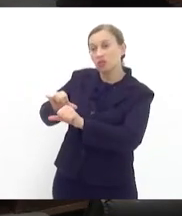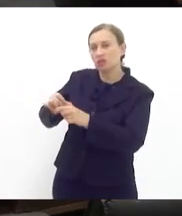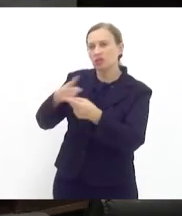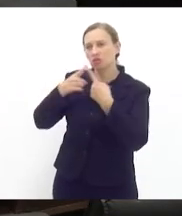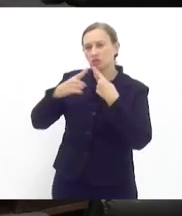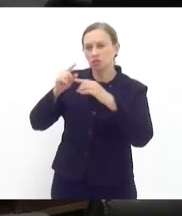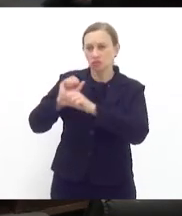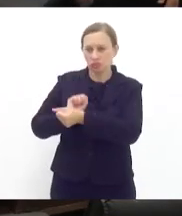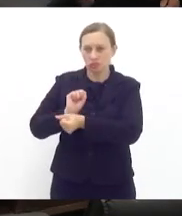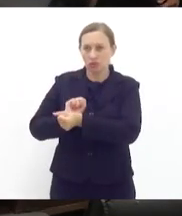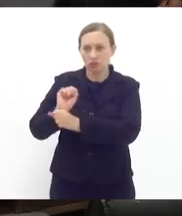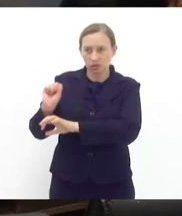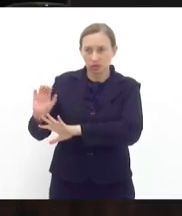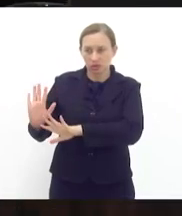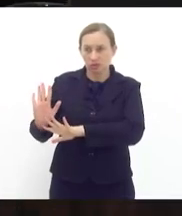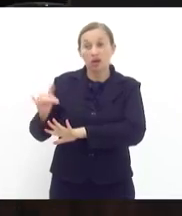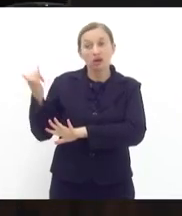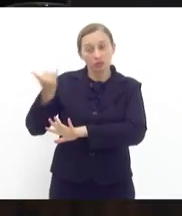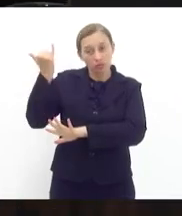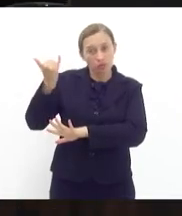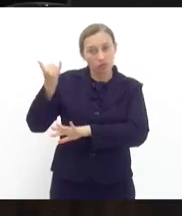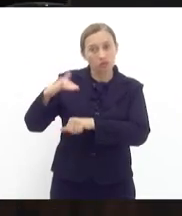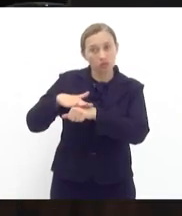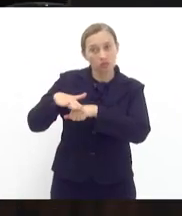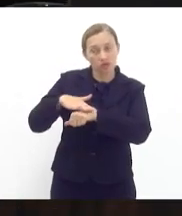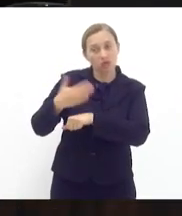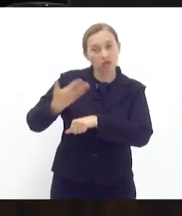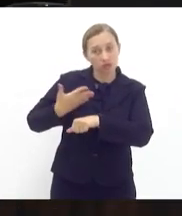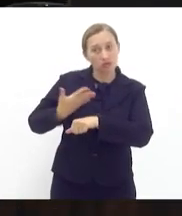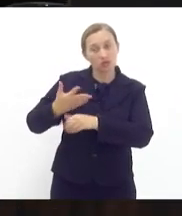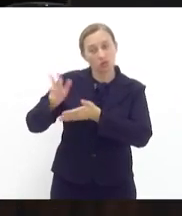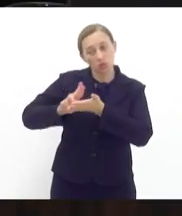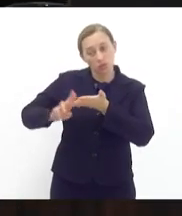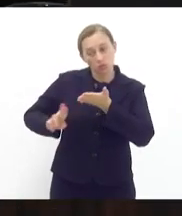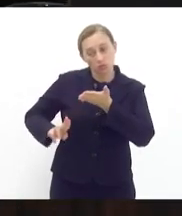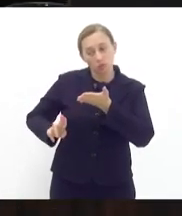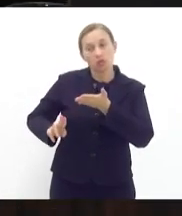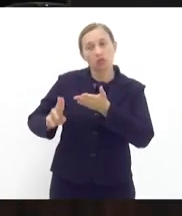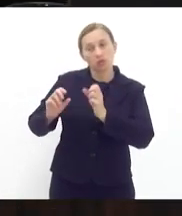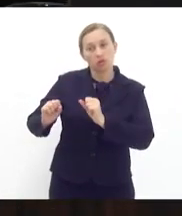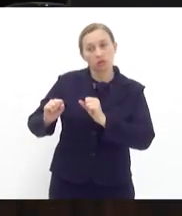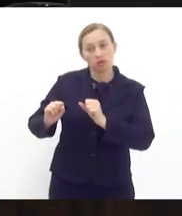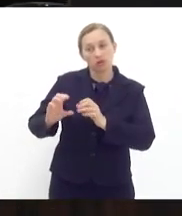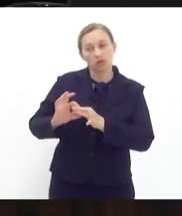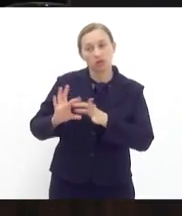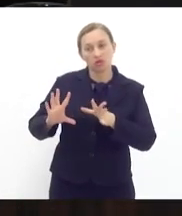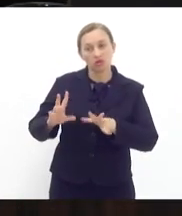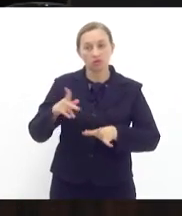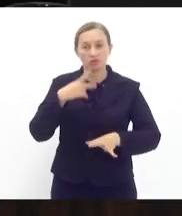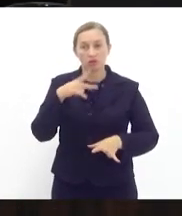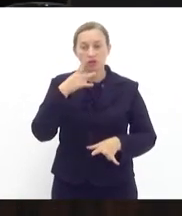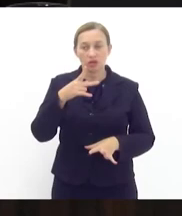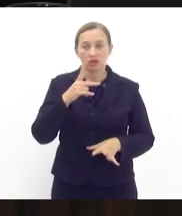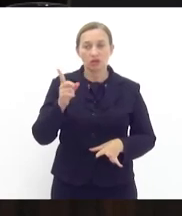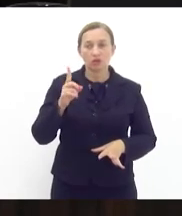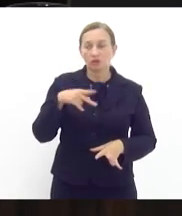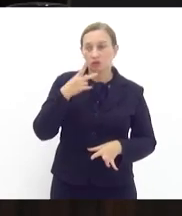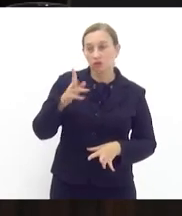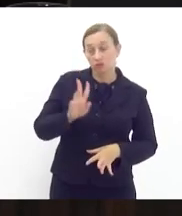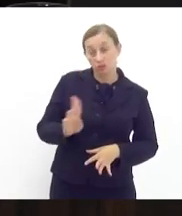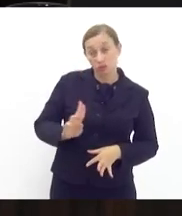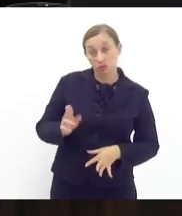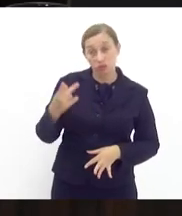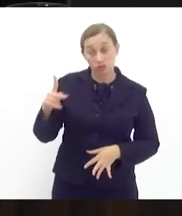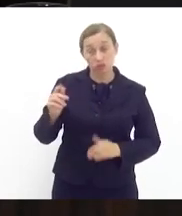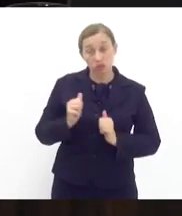o nome Alain seria importante você conversar com um dos colegas inscritos para que ele pudesse fazer alguma fala porque ele não citou o seu nome então eu estou